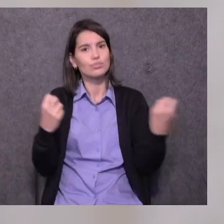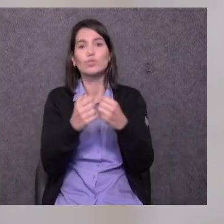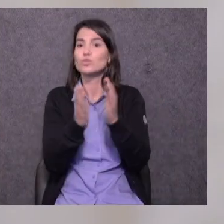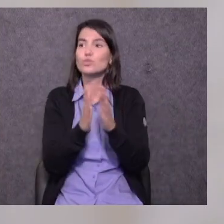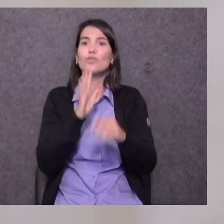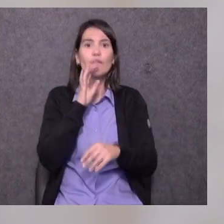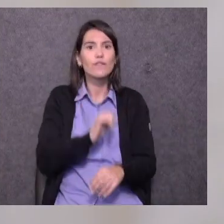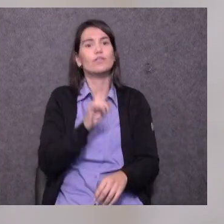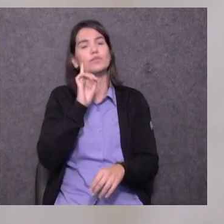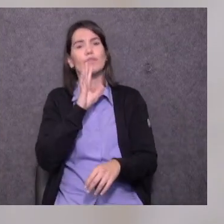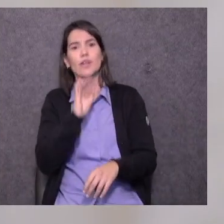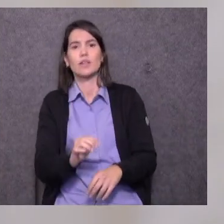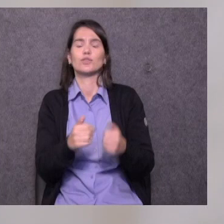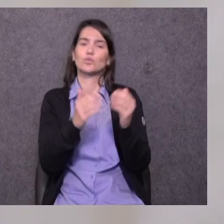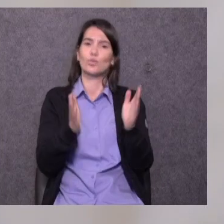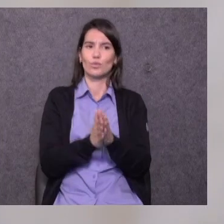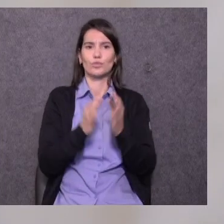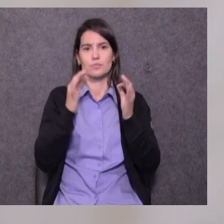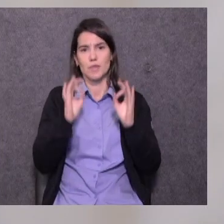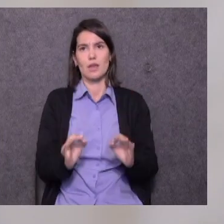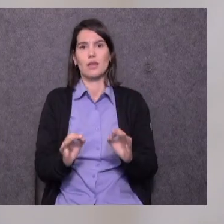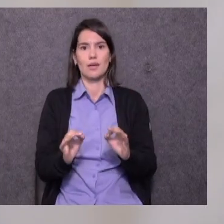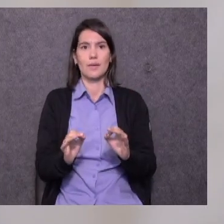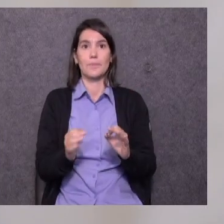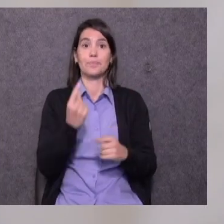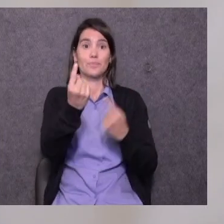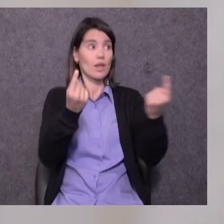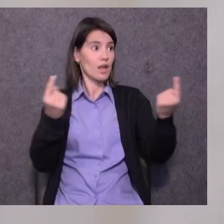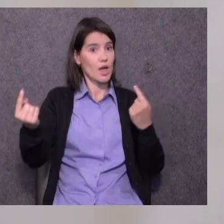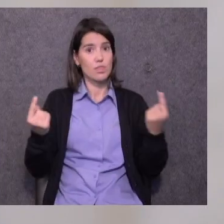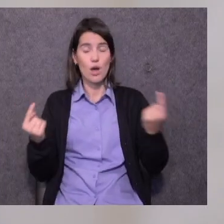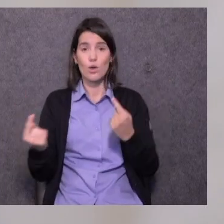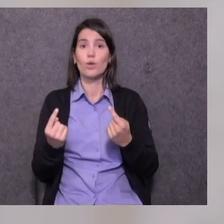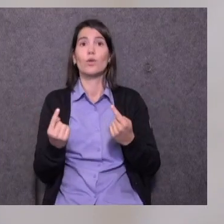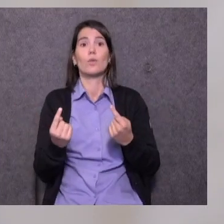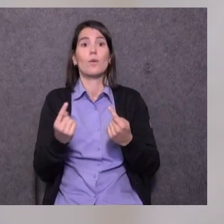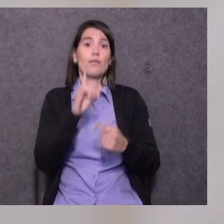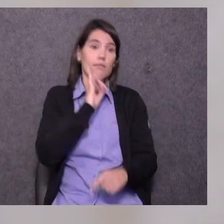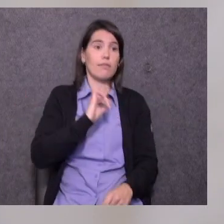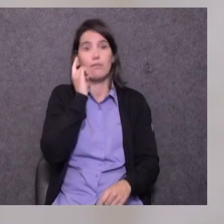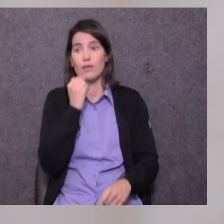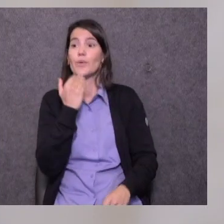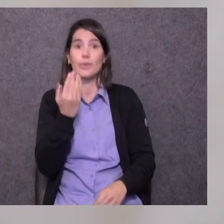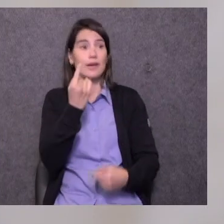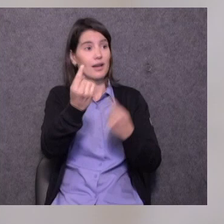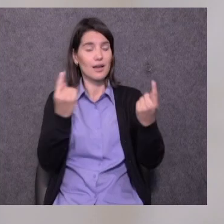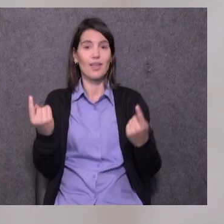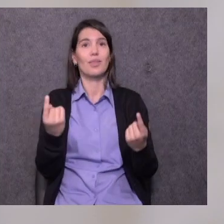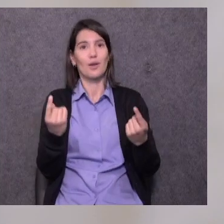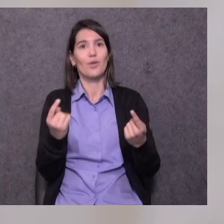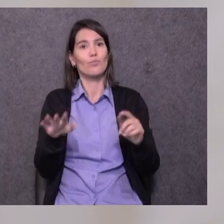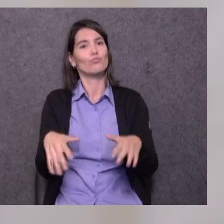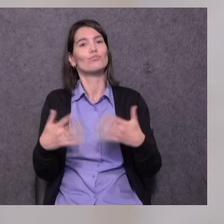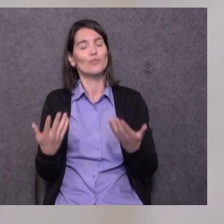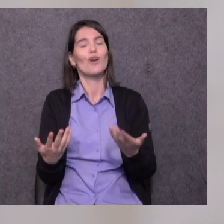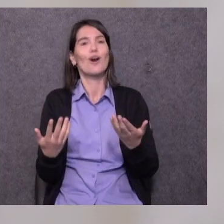filhas. Assim, os dons de cada um e de cada uma deles e delas poderá ser colocado ao serviço